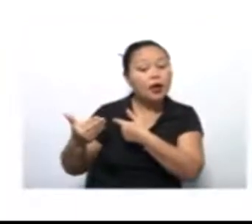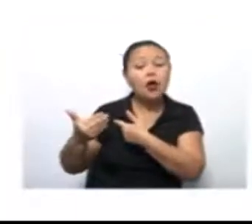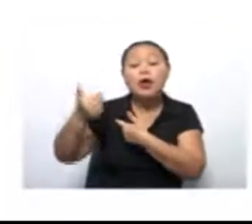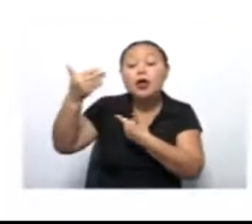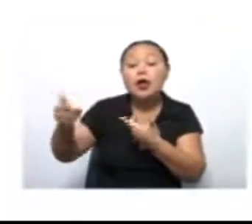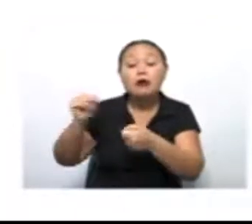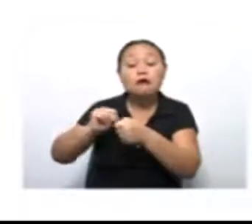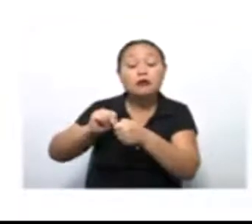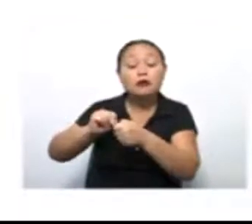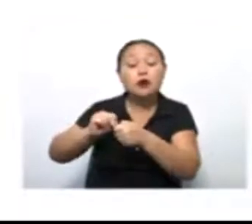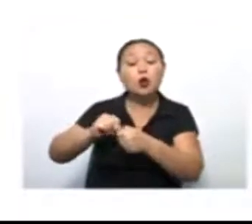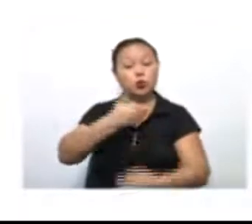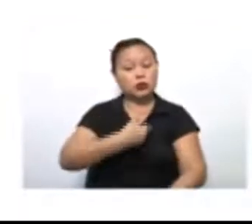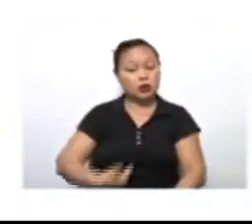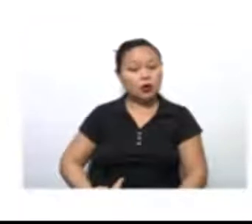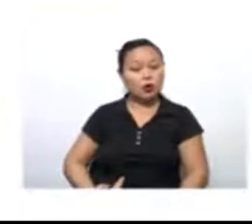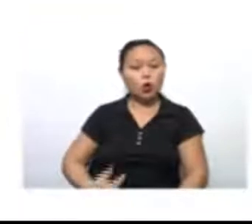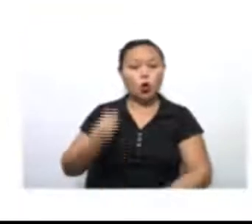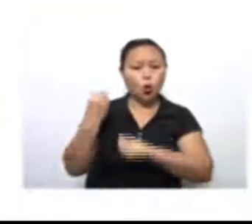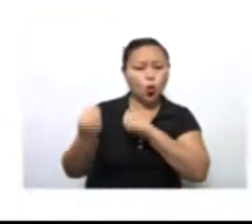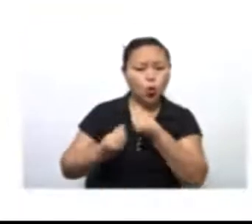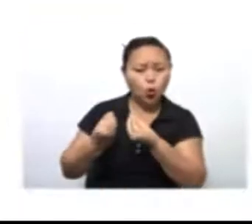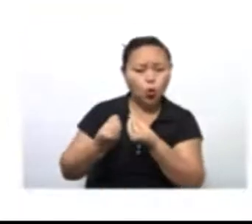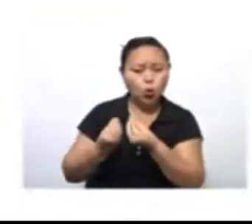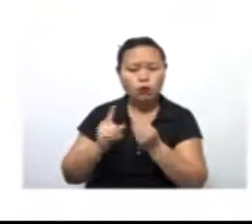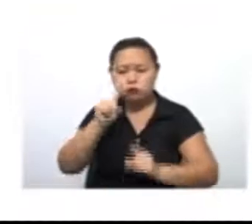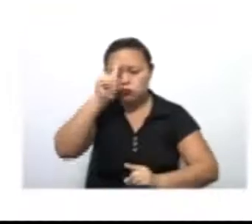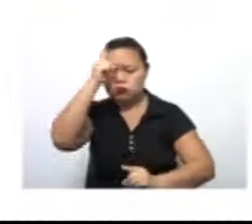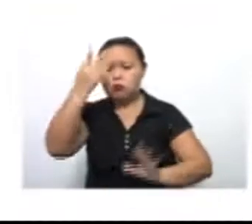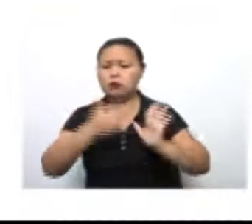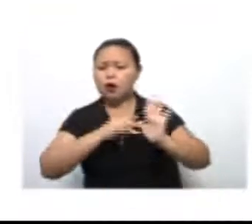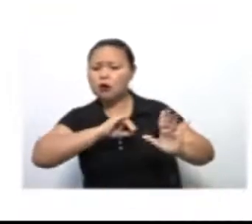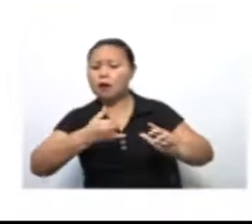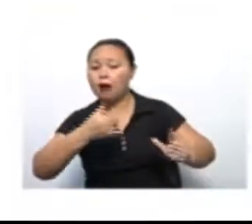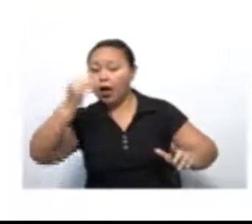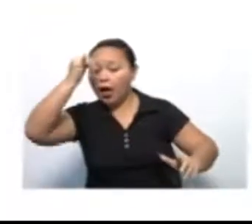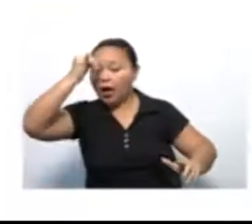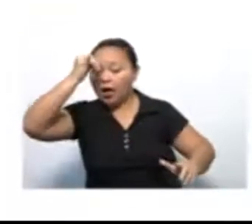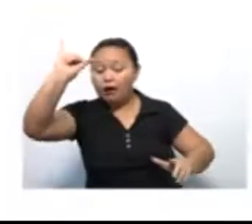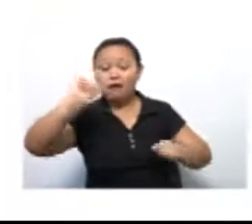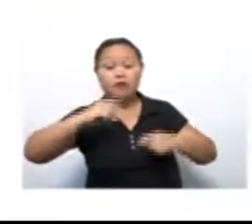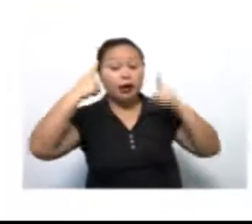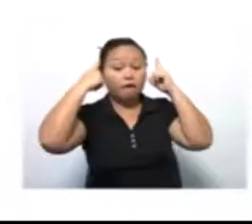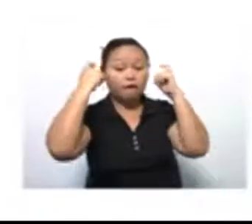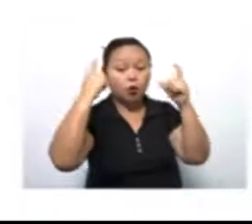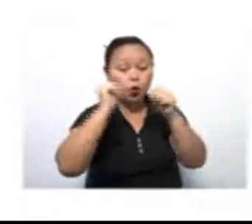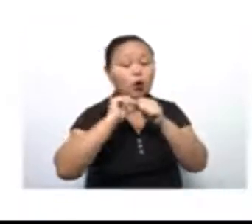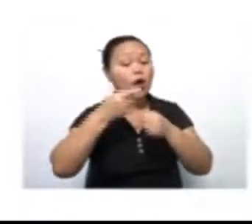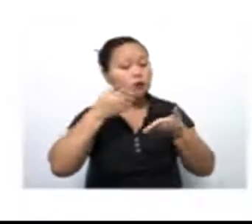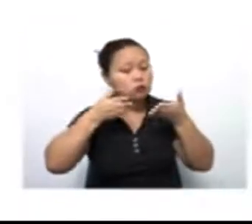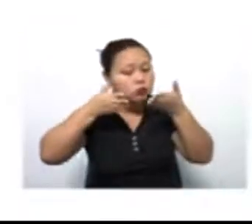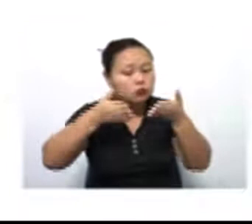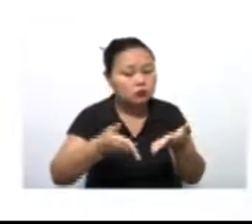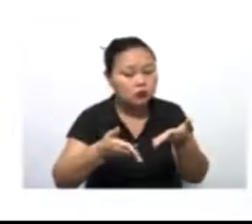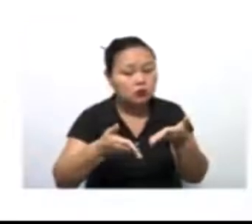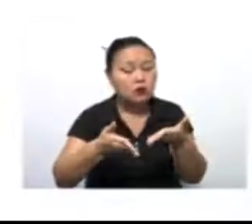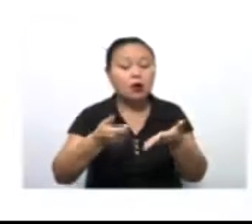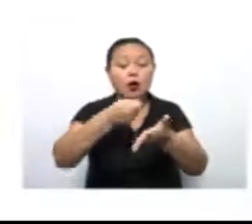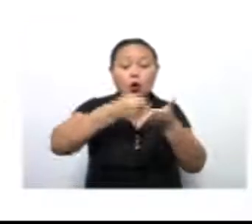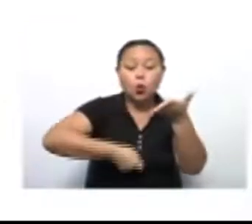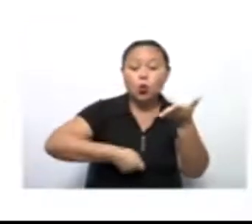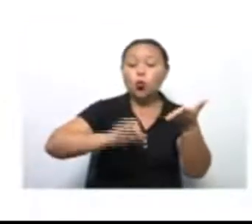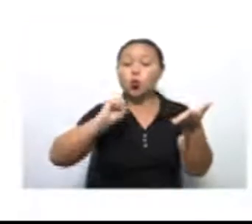Essa redação, ela conseguiu 1000 pontos porque ela usou todas as indicações. Por